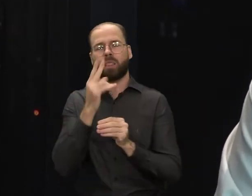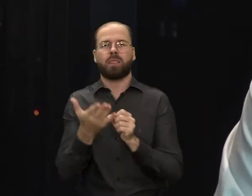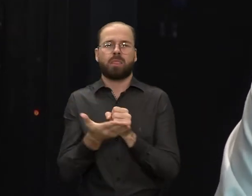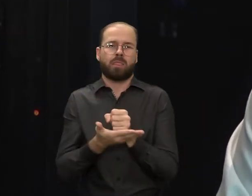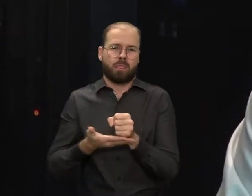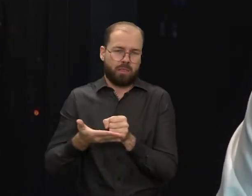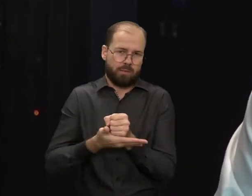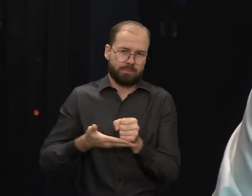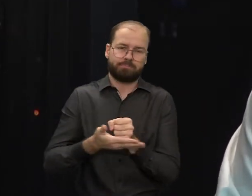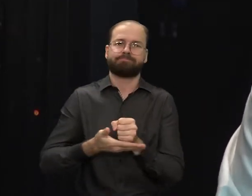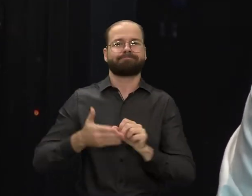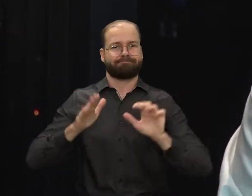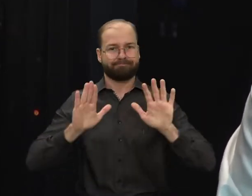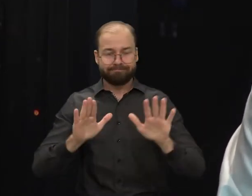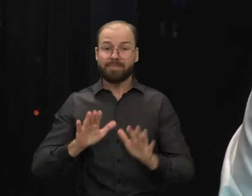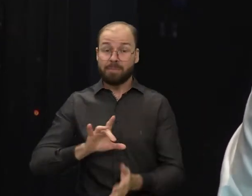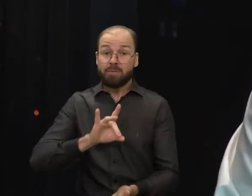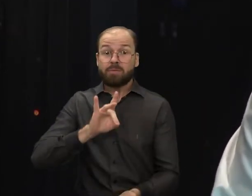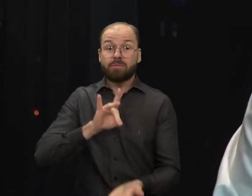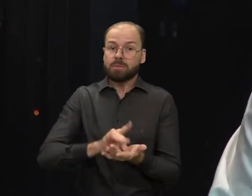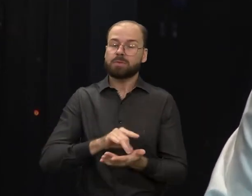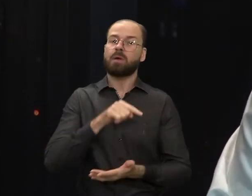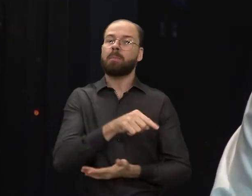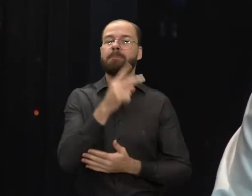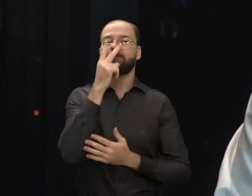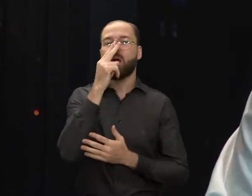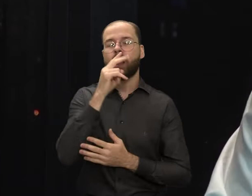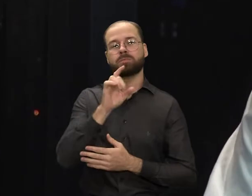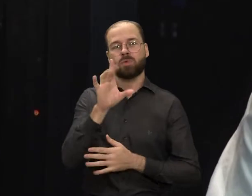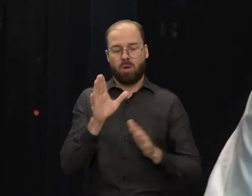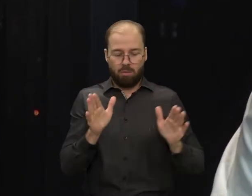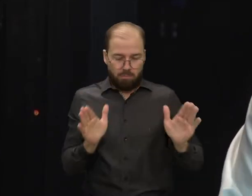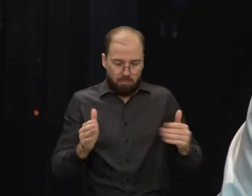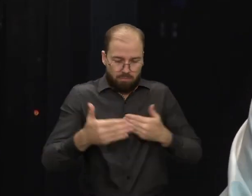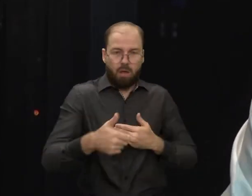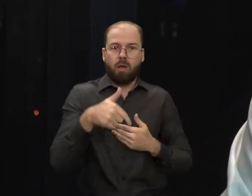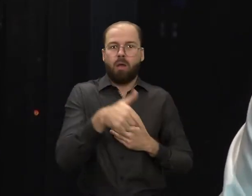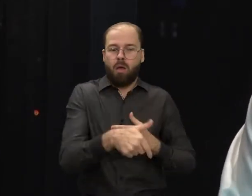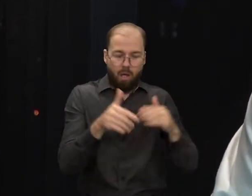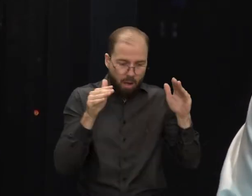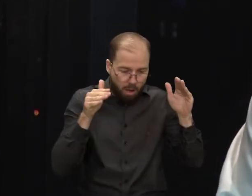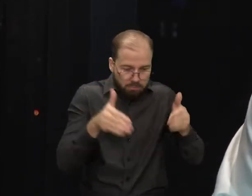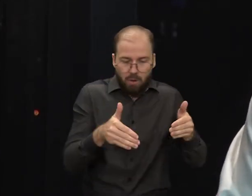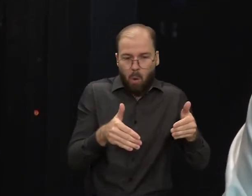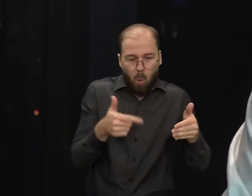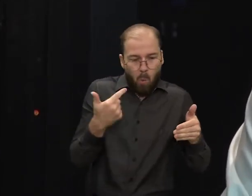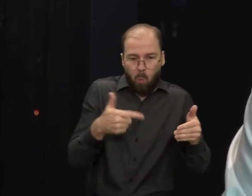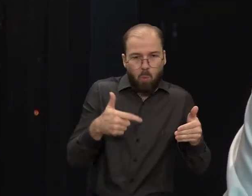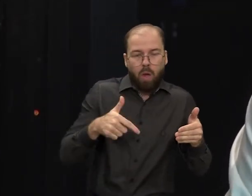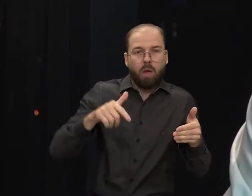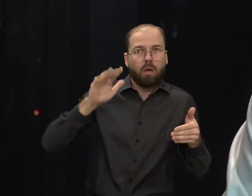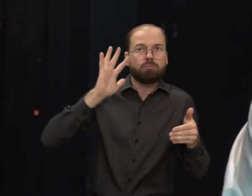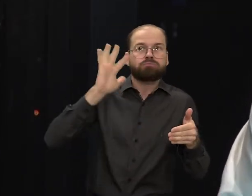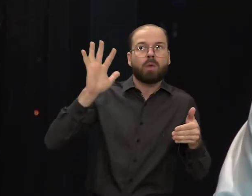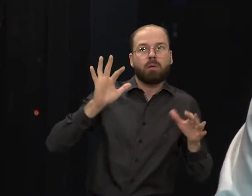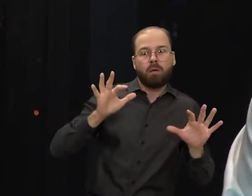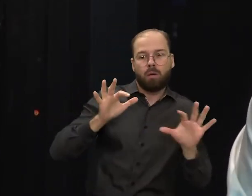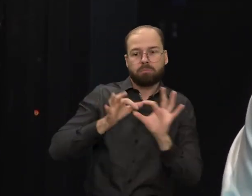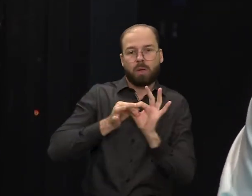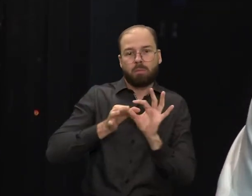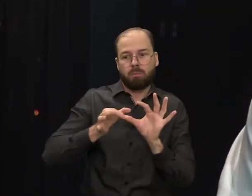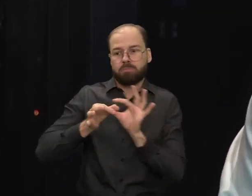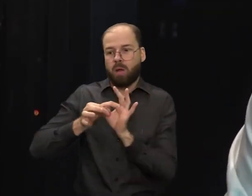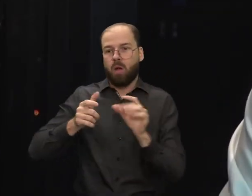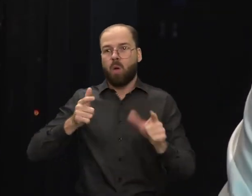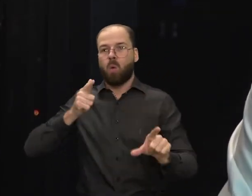e realmente é tratado tudo em caixas, né? E não tem essa interação, a gente